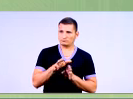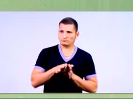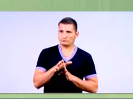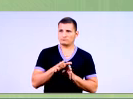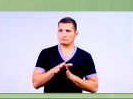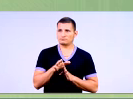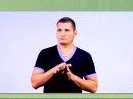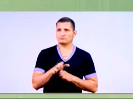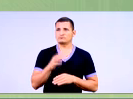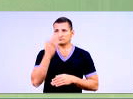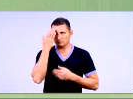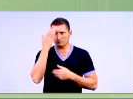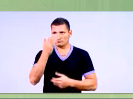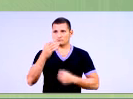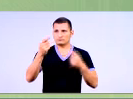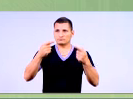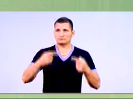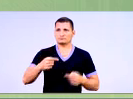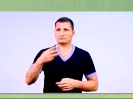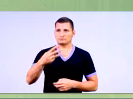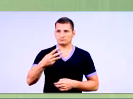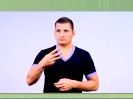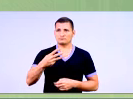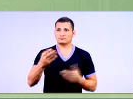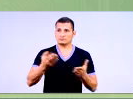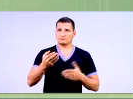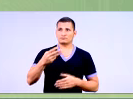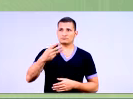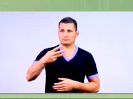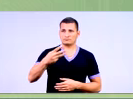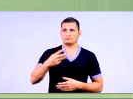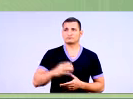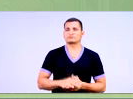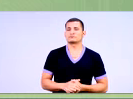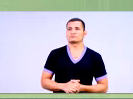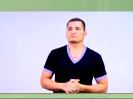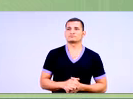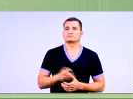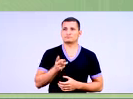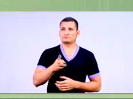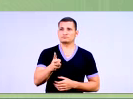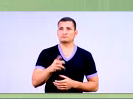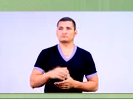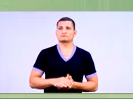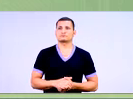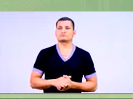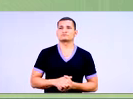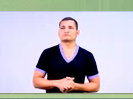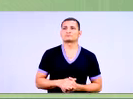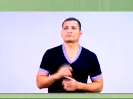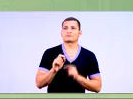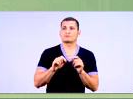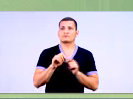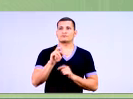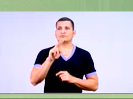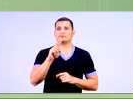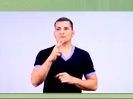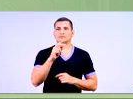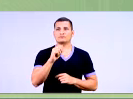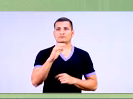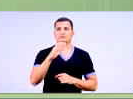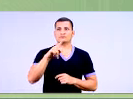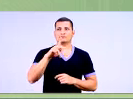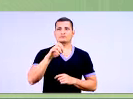da questão 2. Mas estamos agora na 3, continuando aí, como a professora já explicou que é hacker, né, que é alguém